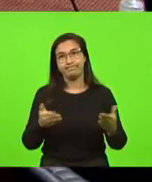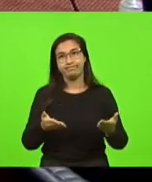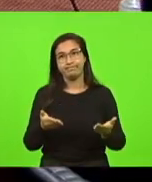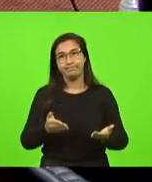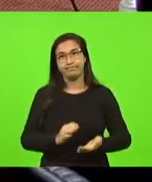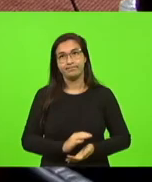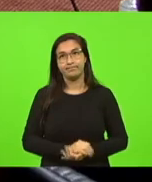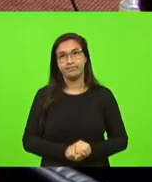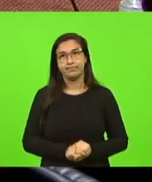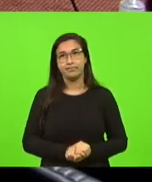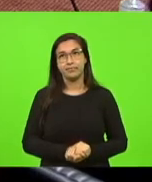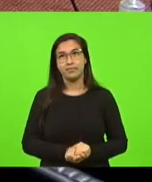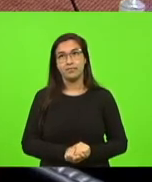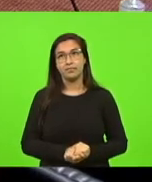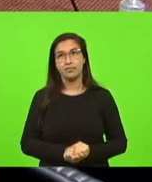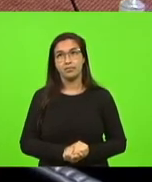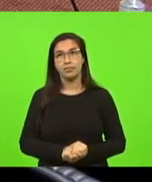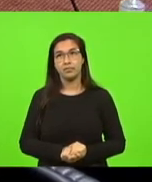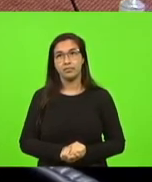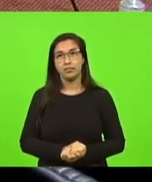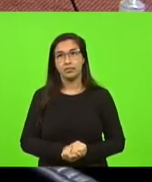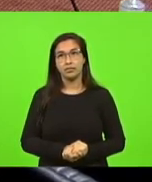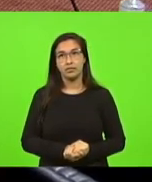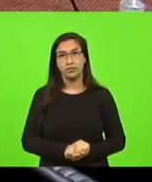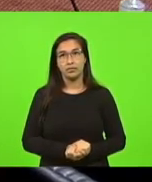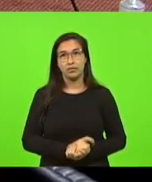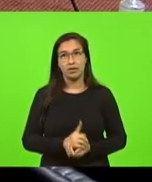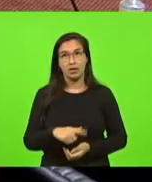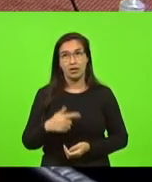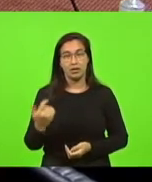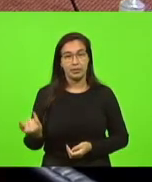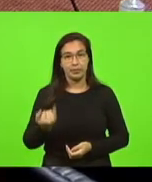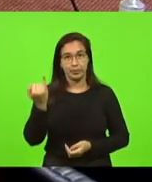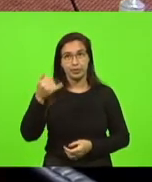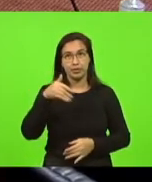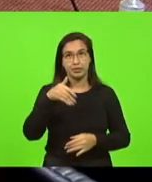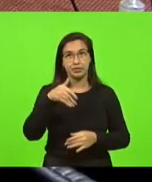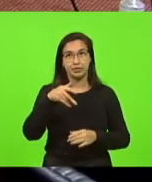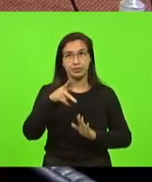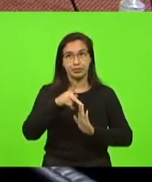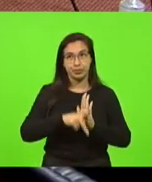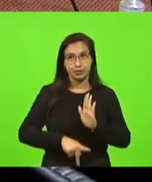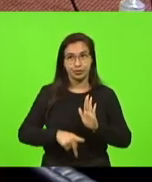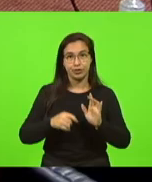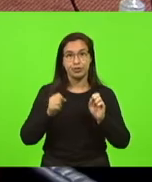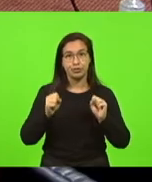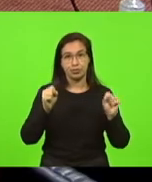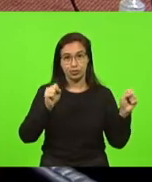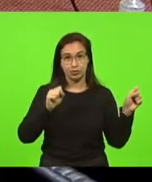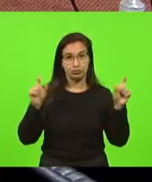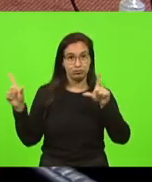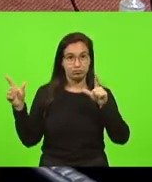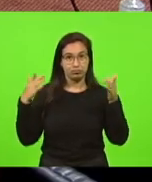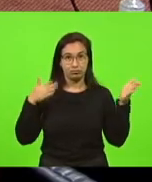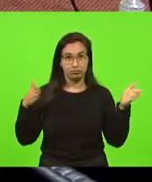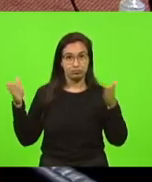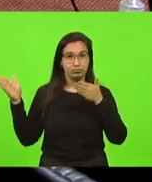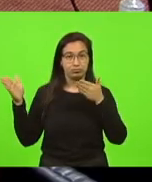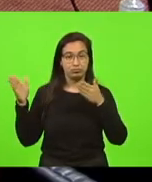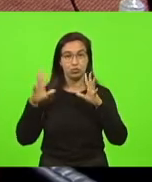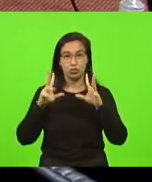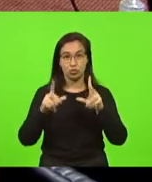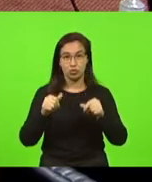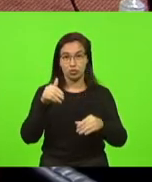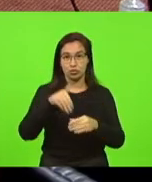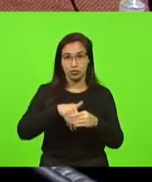Presidente, okay, deputada. Sim, pela relevância e importância do projeto, é importante que seja no painel. Peço assessoria que abra o painel para que os senhores e senhoras deputados possam